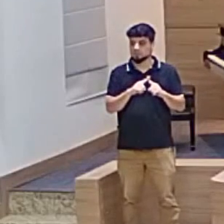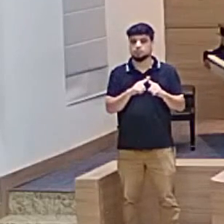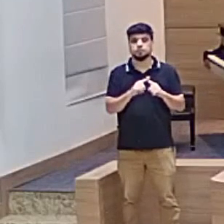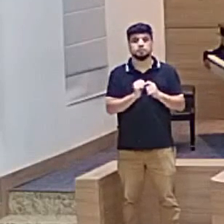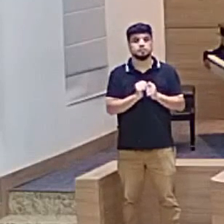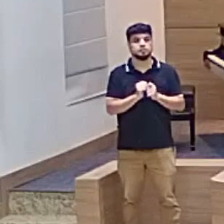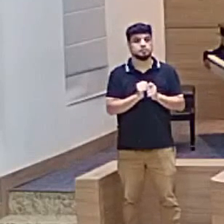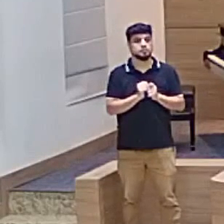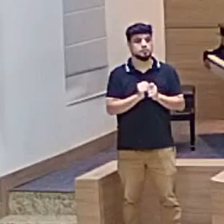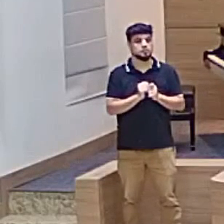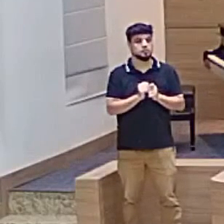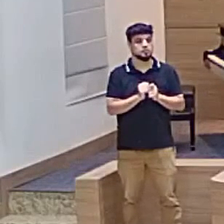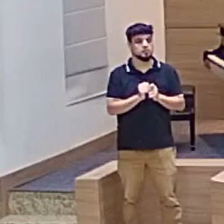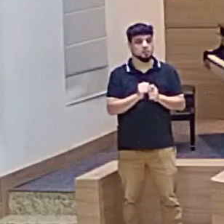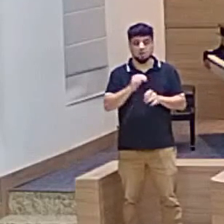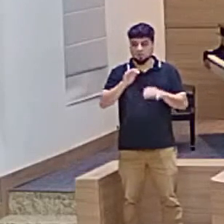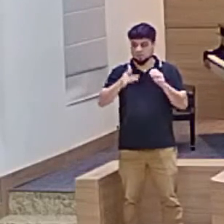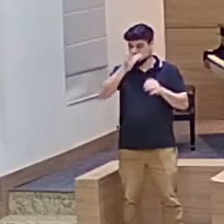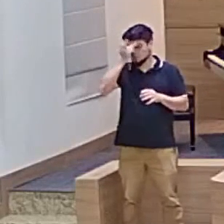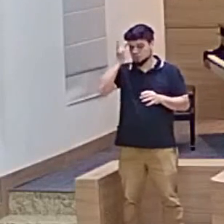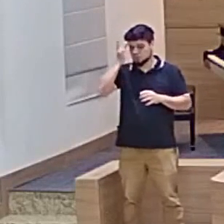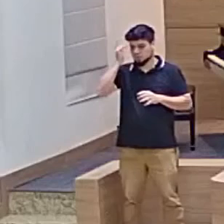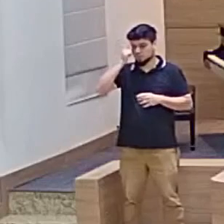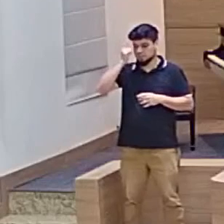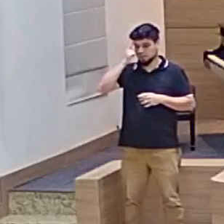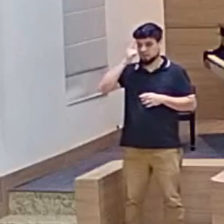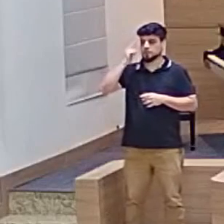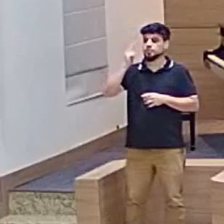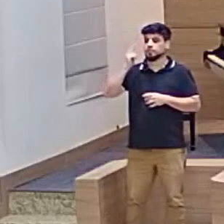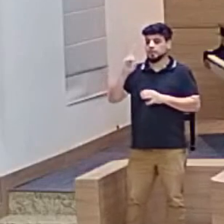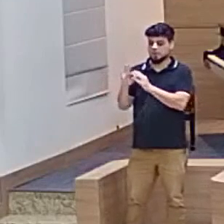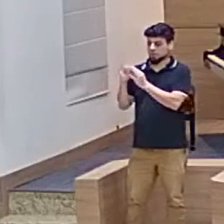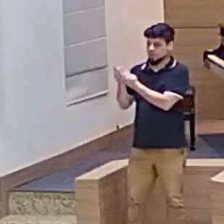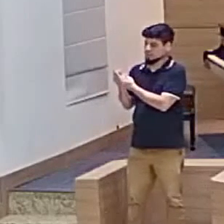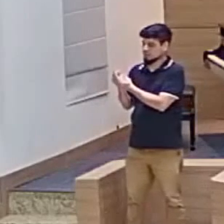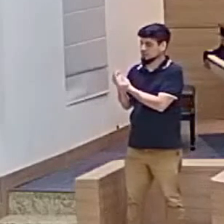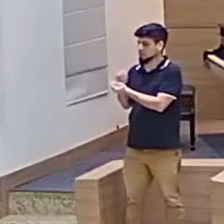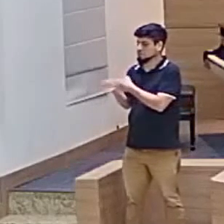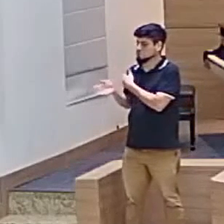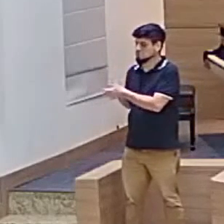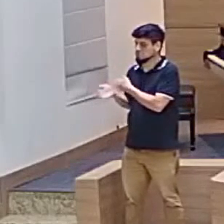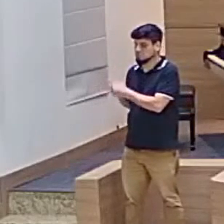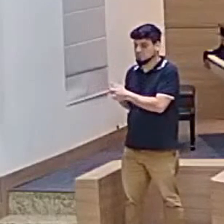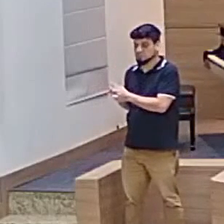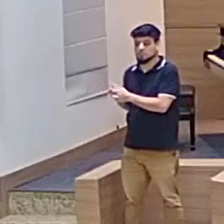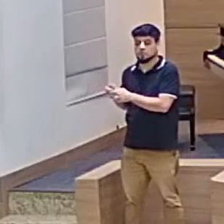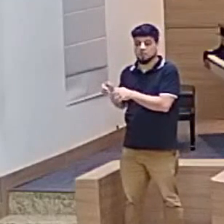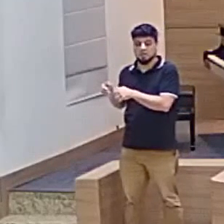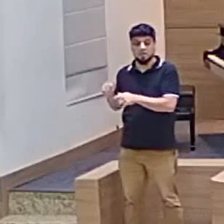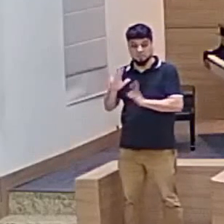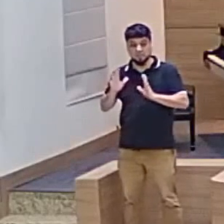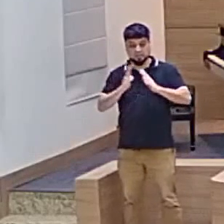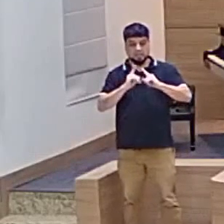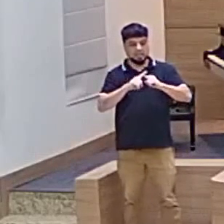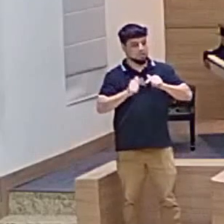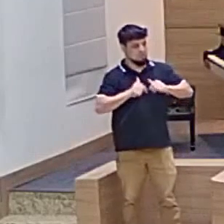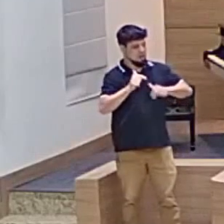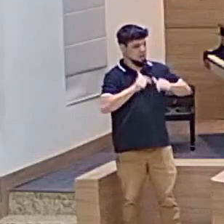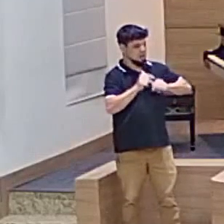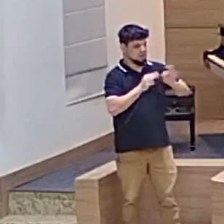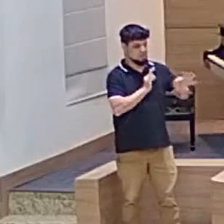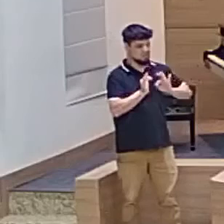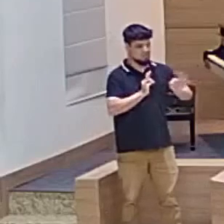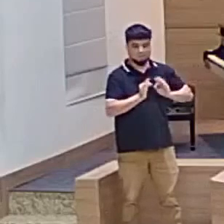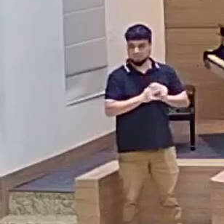gente que negligencia a família pelo trabalho de Deus e tem gente que nem